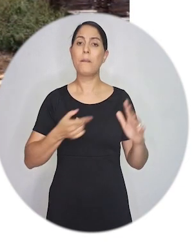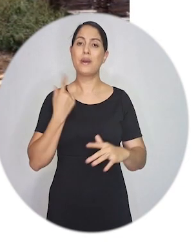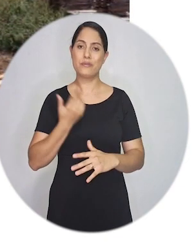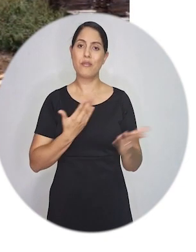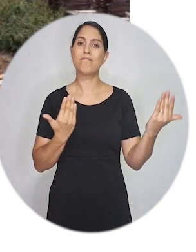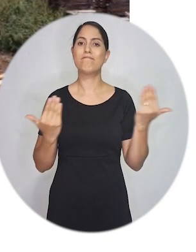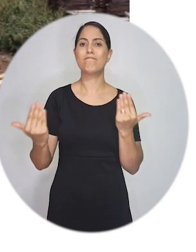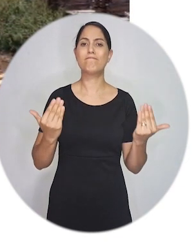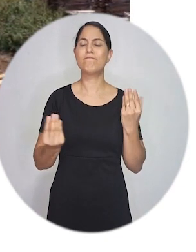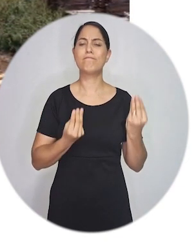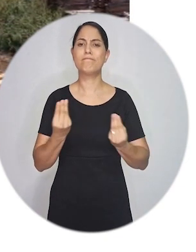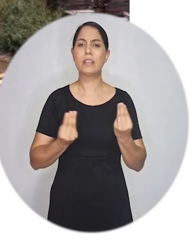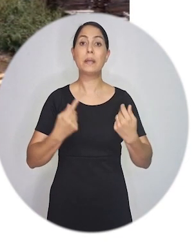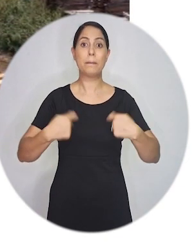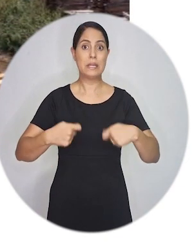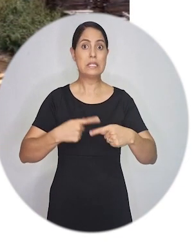lei